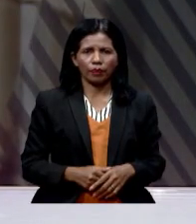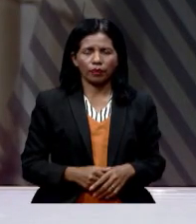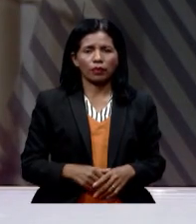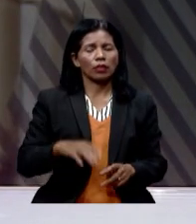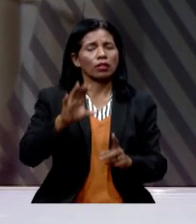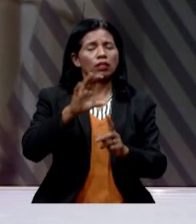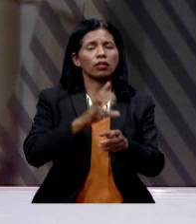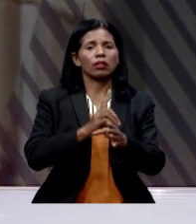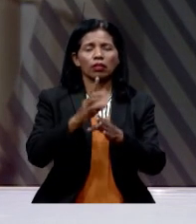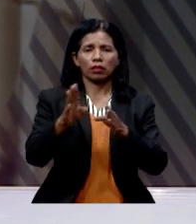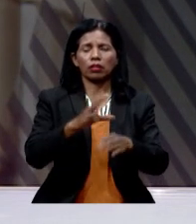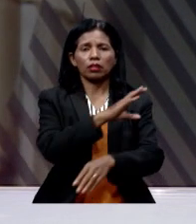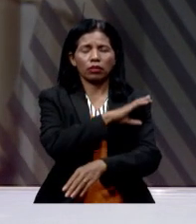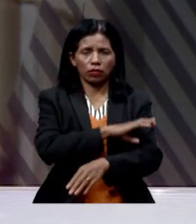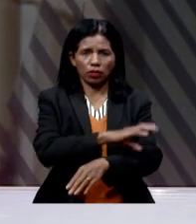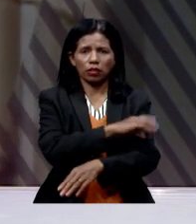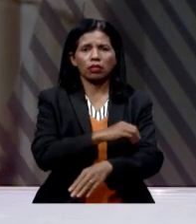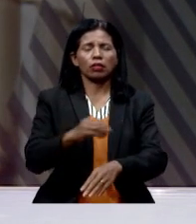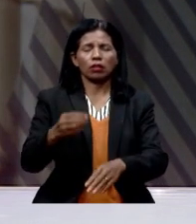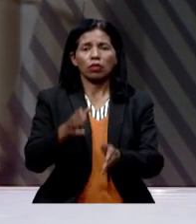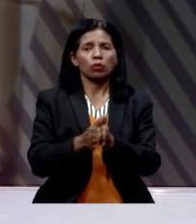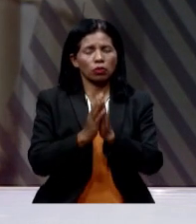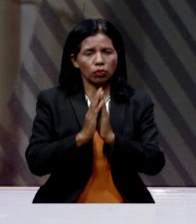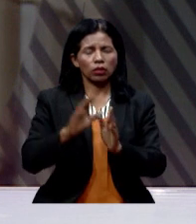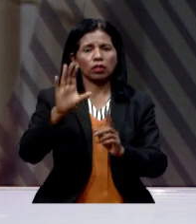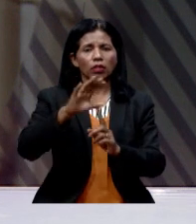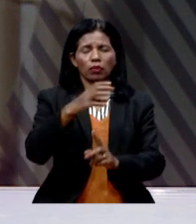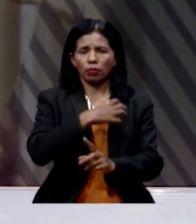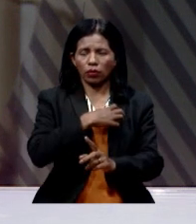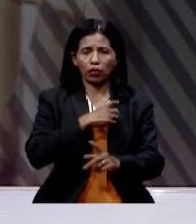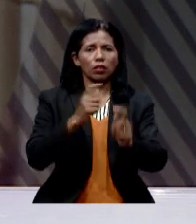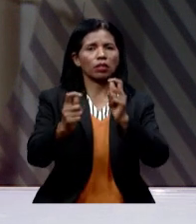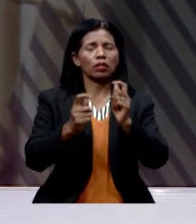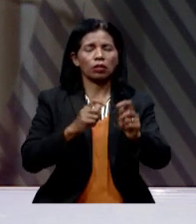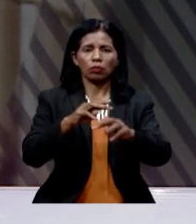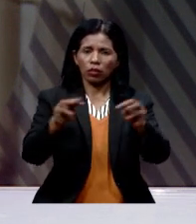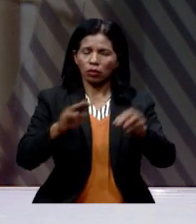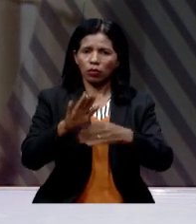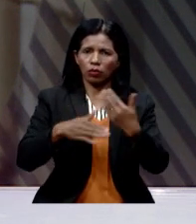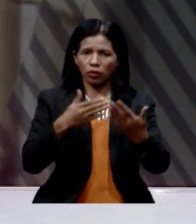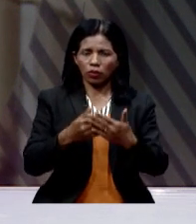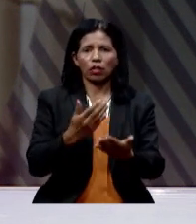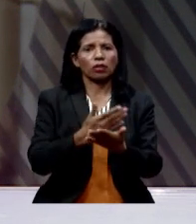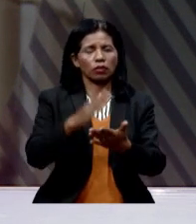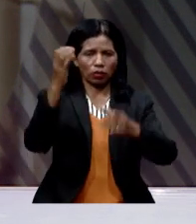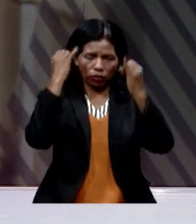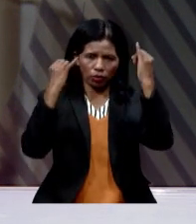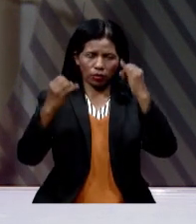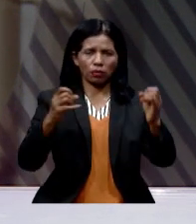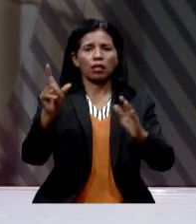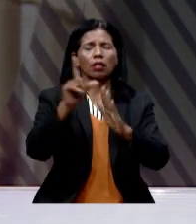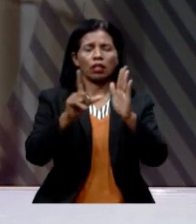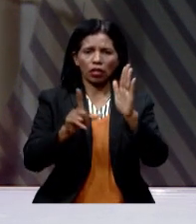SEF Departamento de Trânsito e Segurança Rodoviária Nacional, o SUBA-SEF Polícia Trânsito Município Sira, atual socialização, Balei